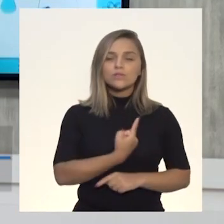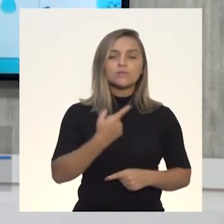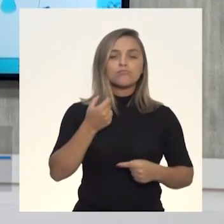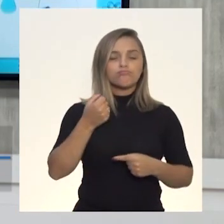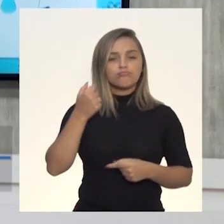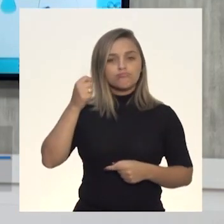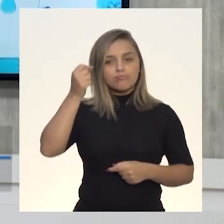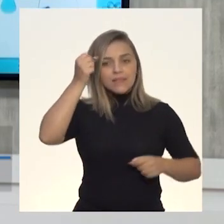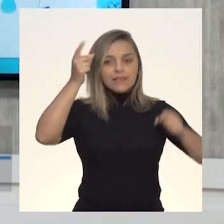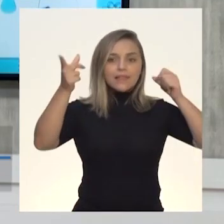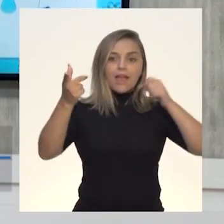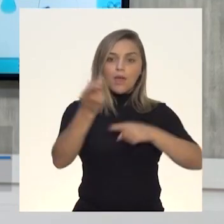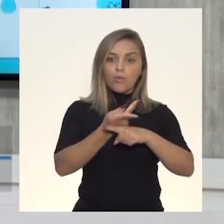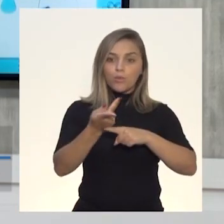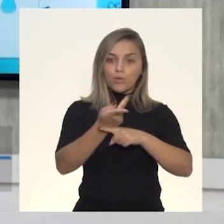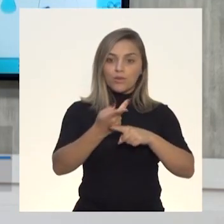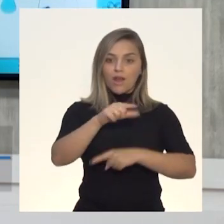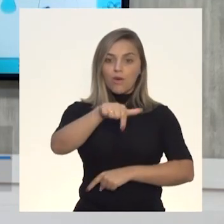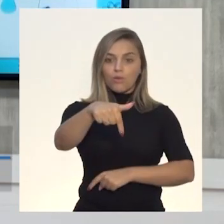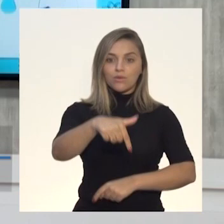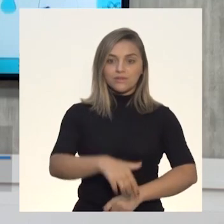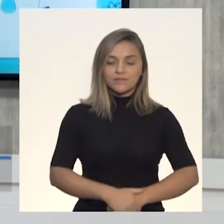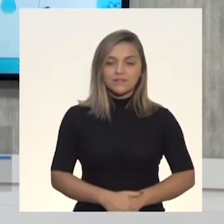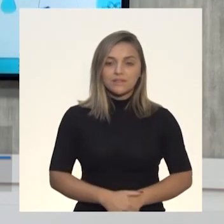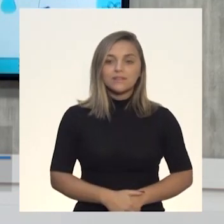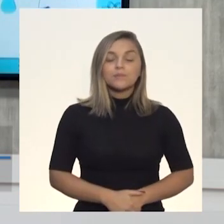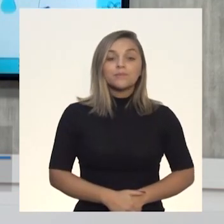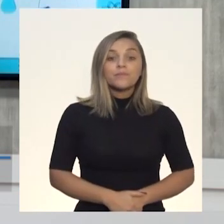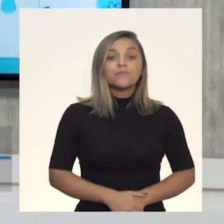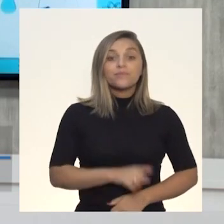ideias. Então, quer dizer, se